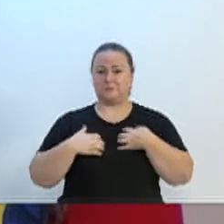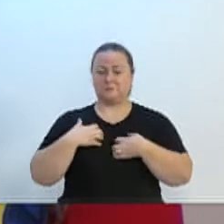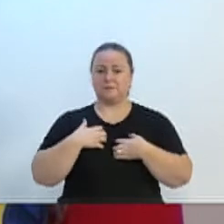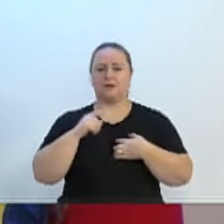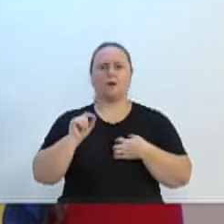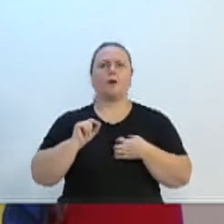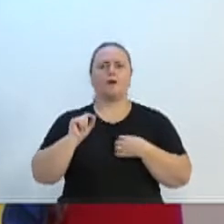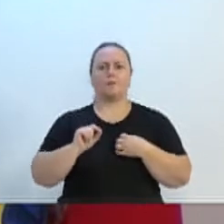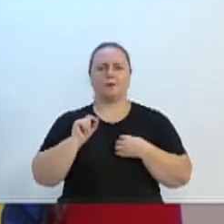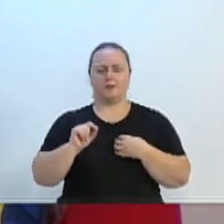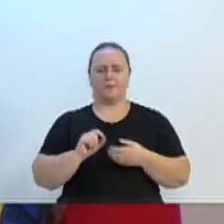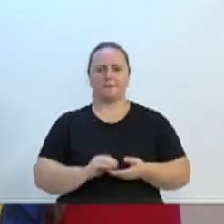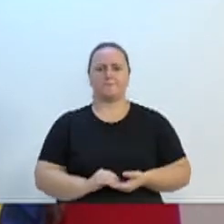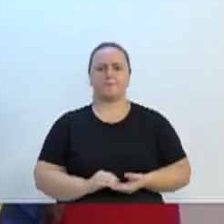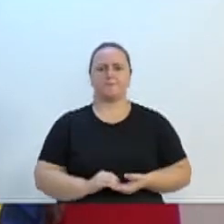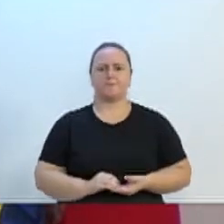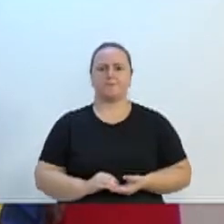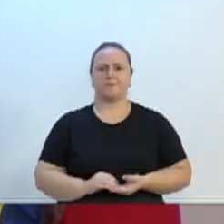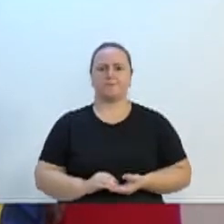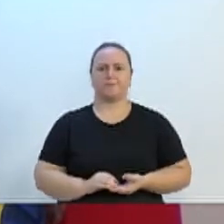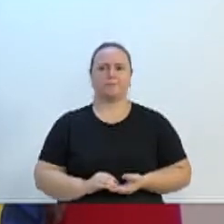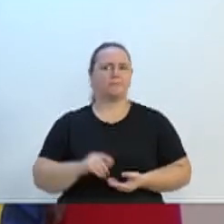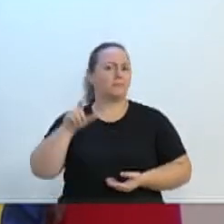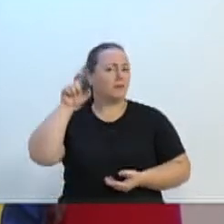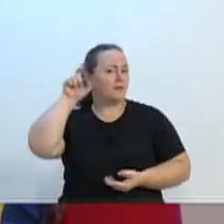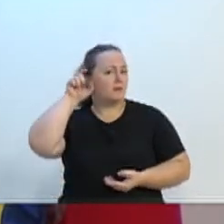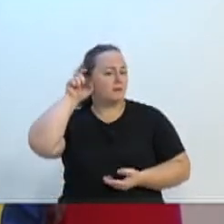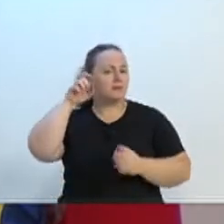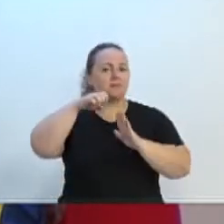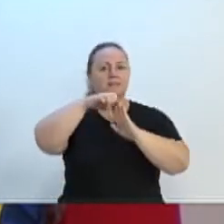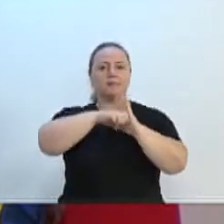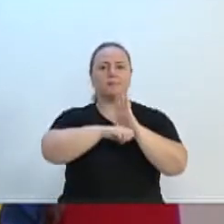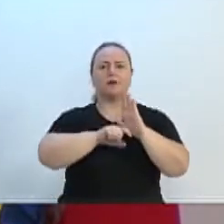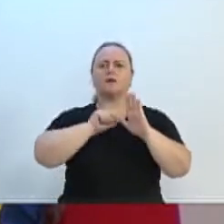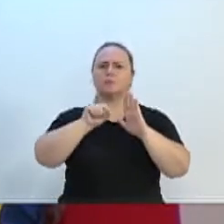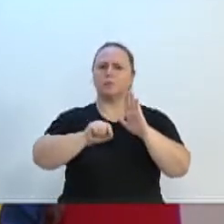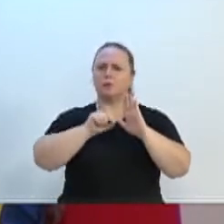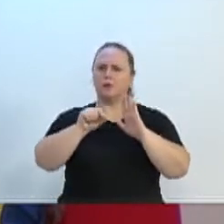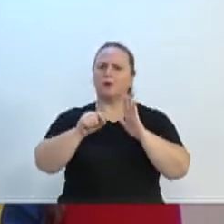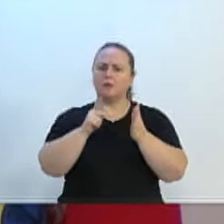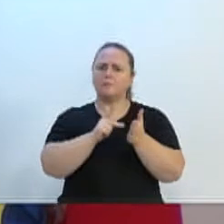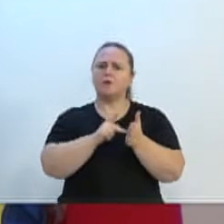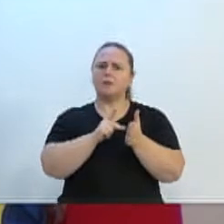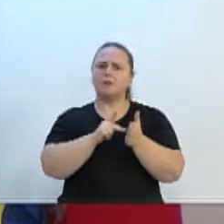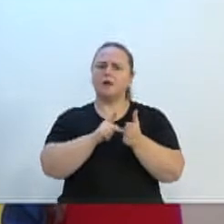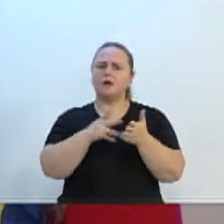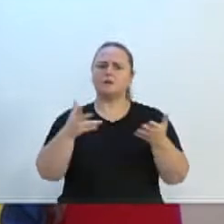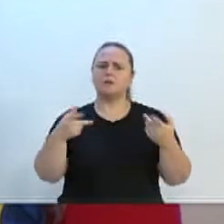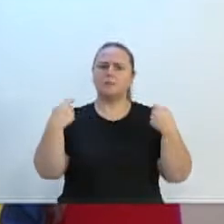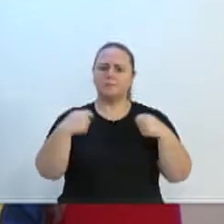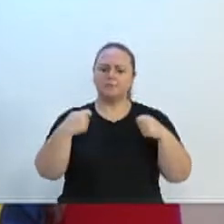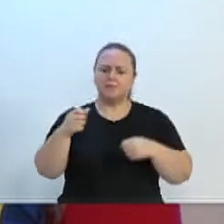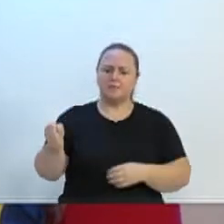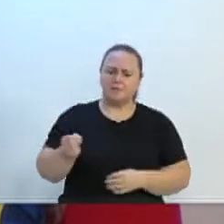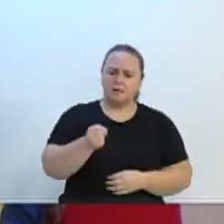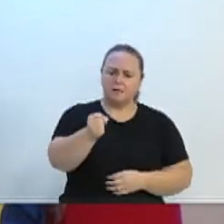Iriano, naquela situação, propôs uma emenda que eu achei de extrema necessidade e deveria ser colocada.